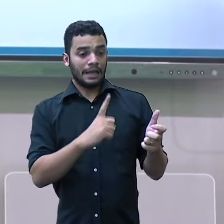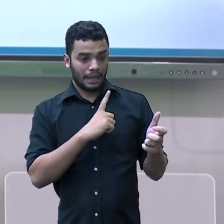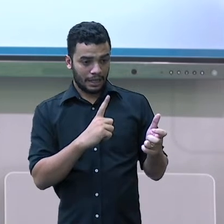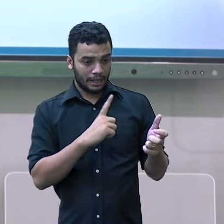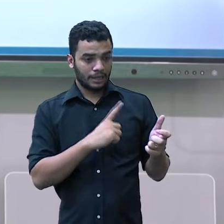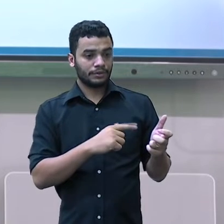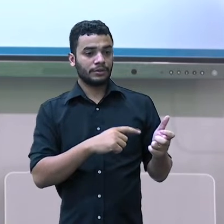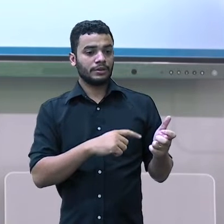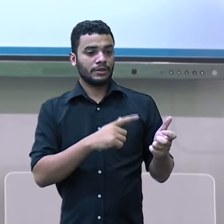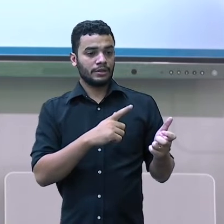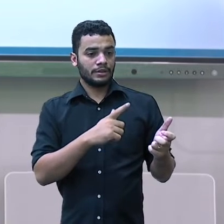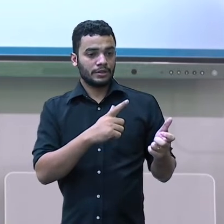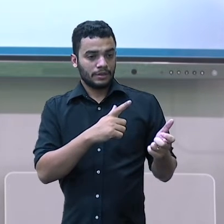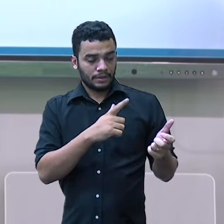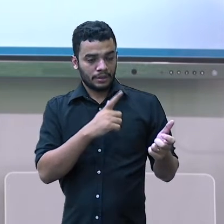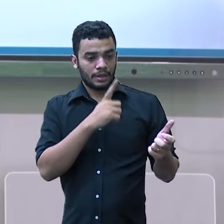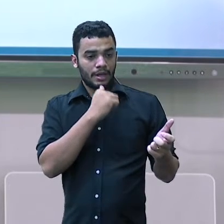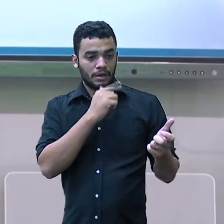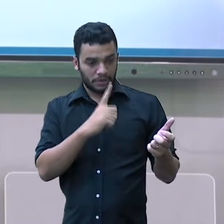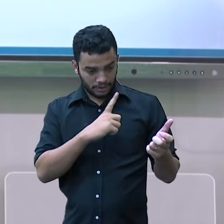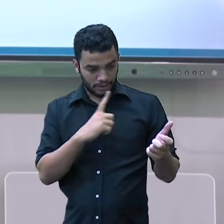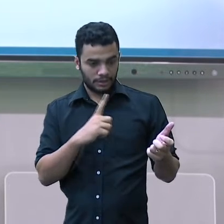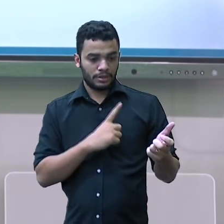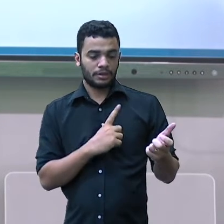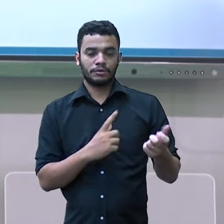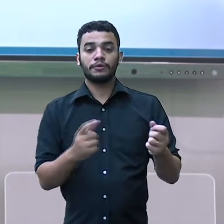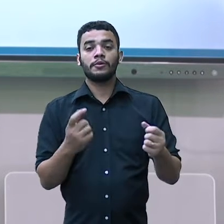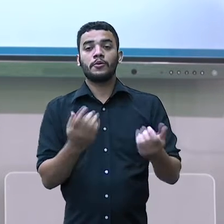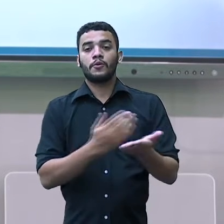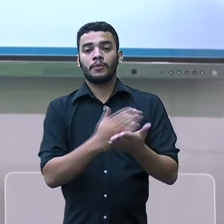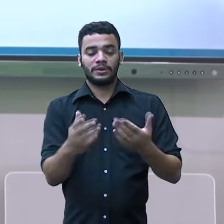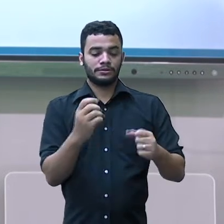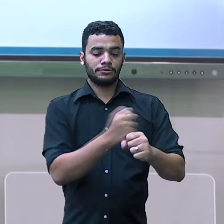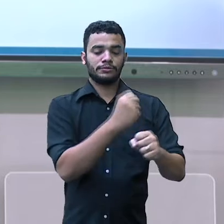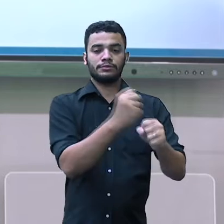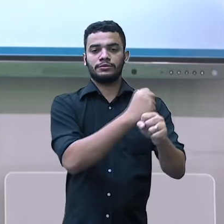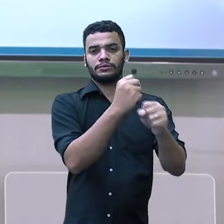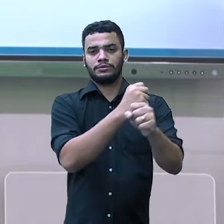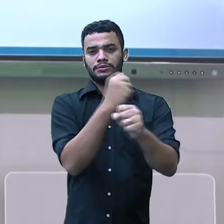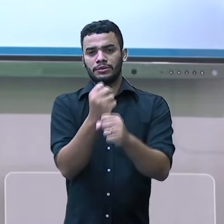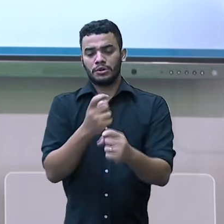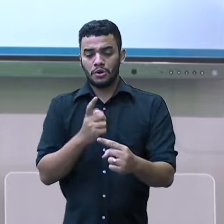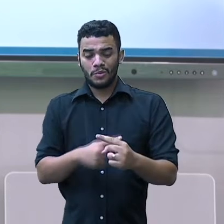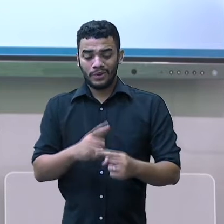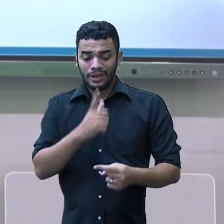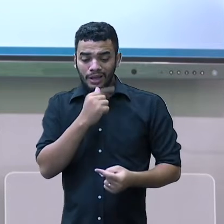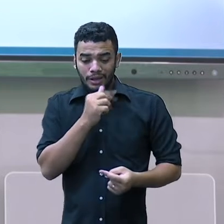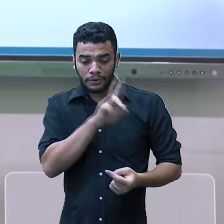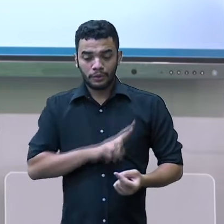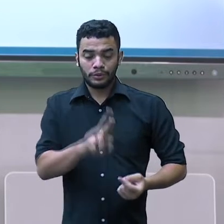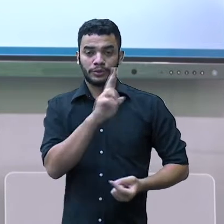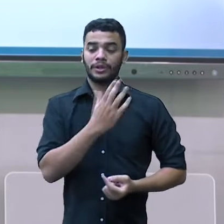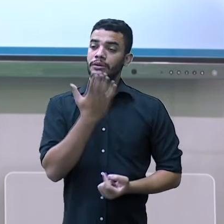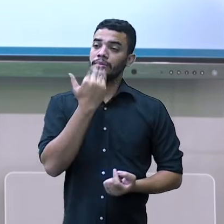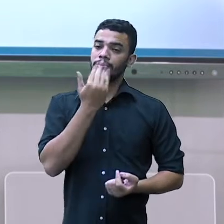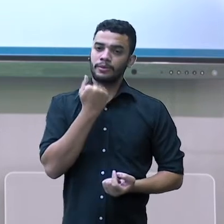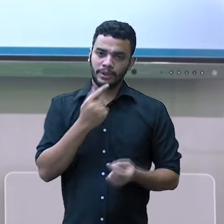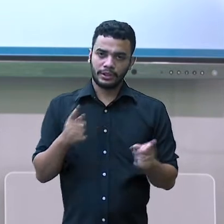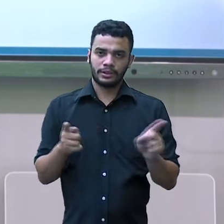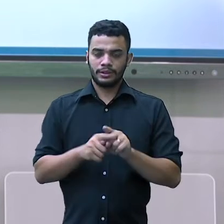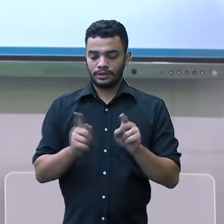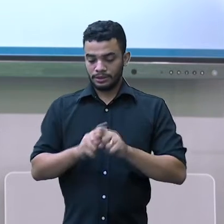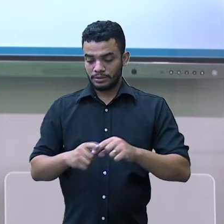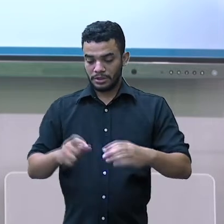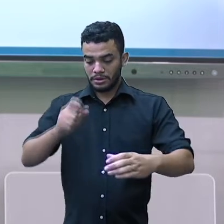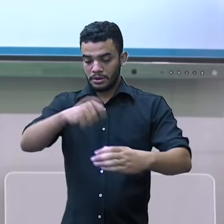consegue cultivar, não é mesmo? Então, essa água é importante. Por isso, a maioria das cidades, né, que hoje